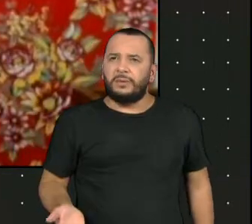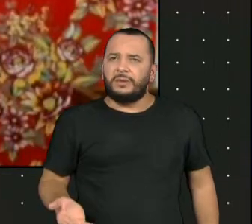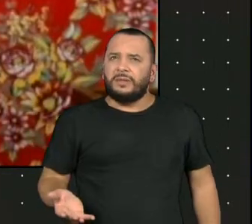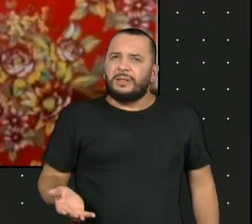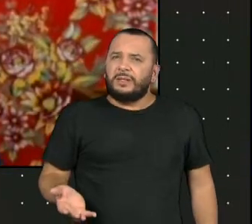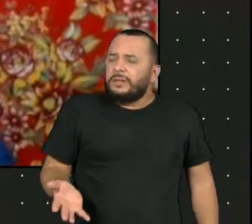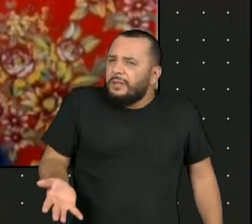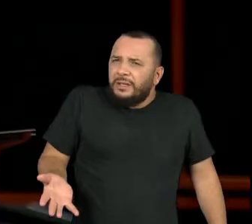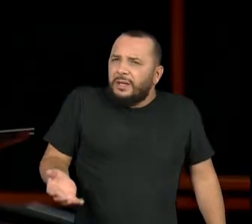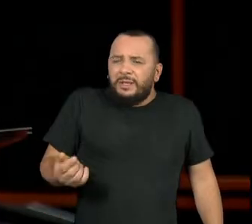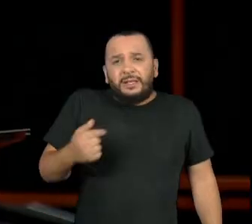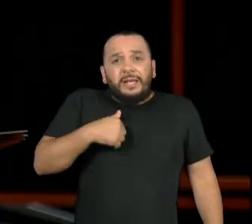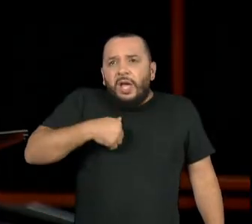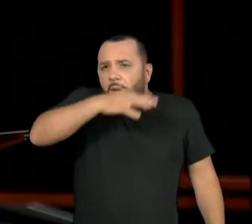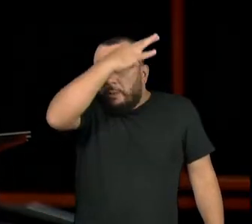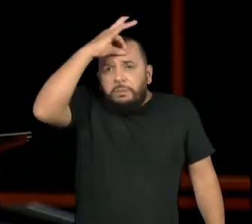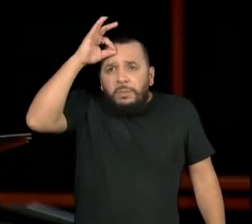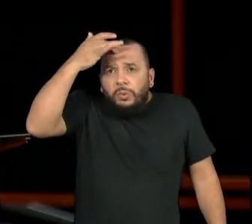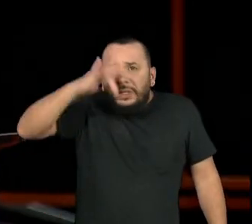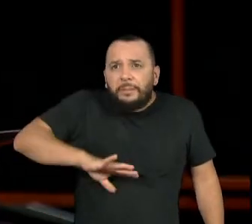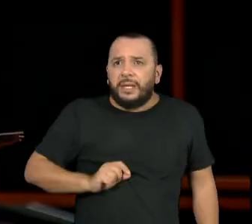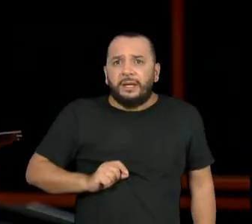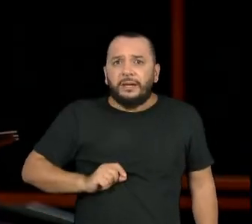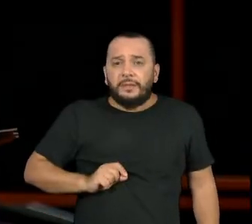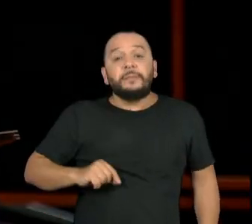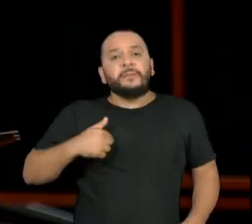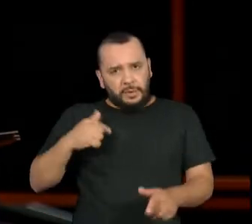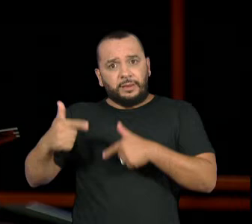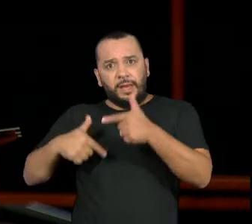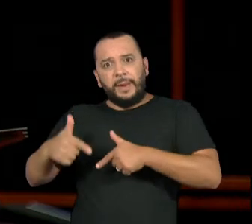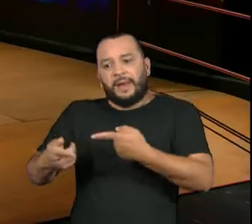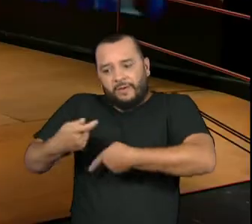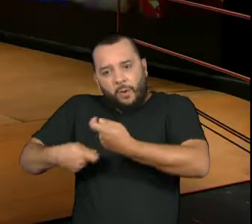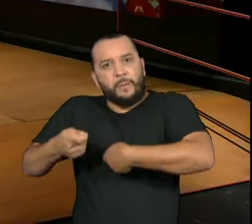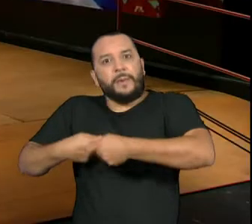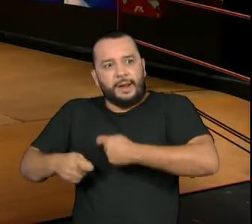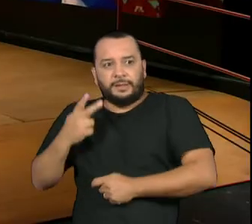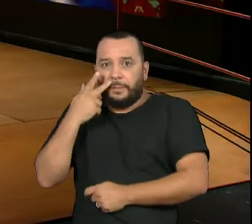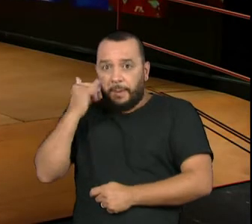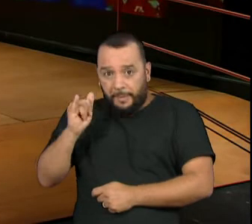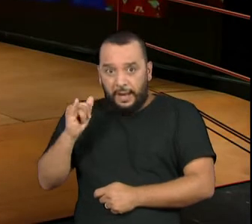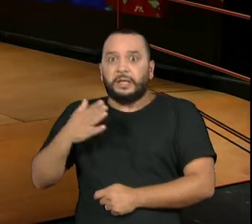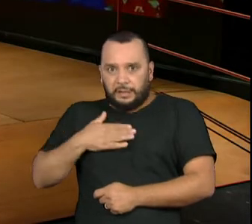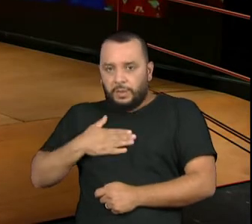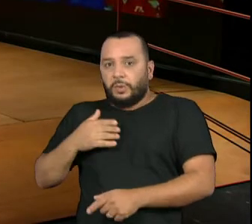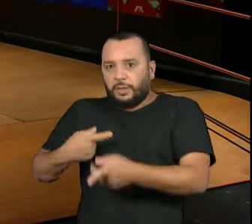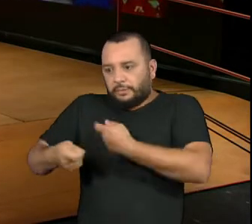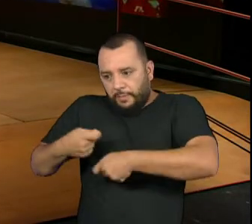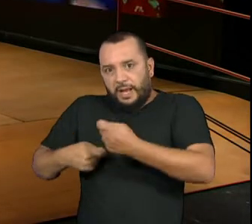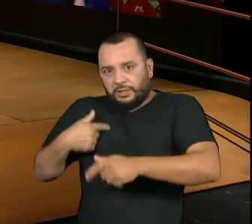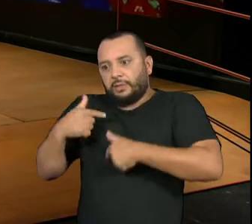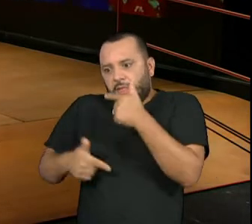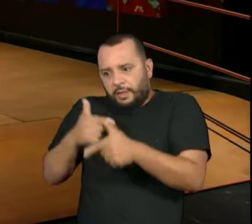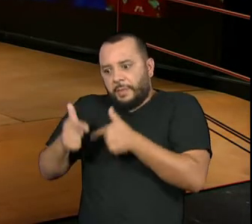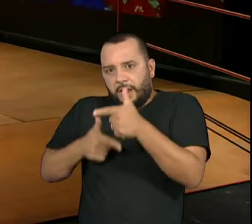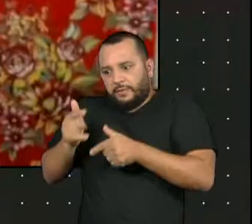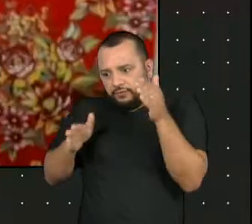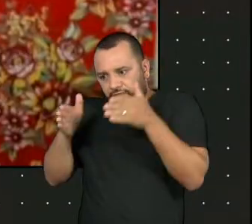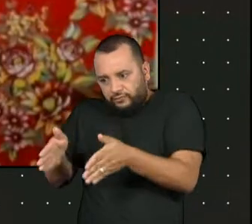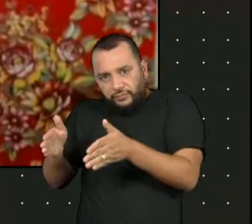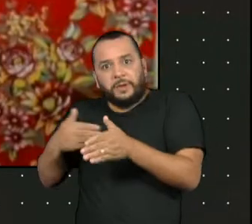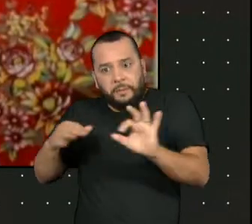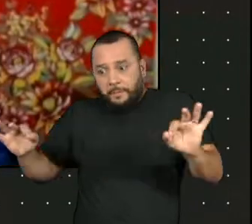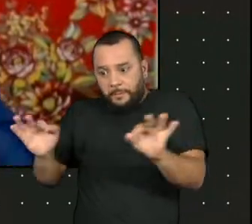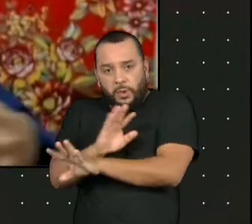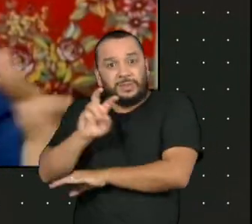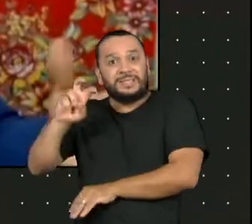de tarde, quando eu saí da loja de meu pai, porque eu trabalhava na loja de meu pai severamente, eu fui para o clube, 5